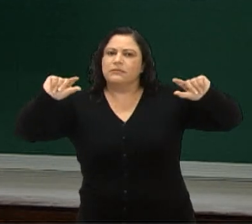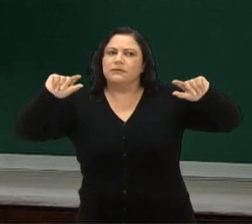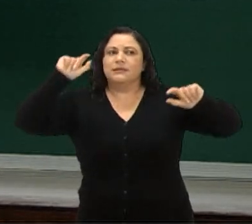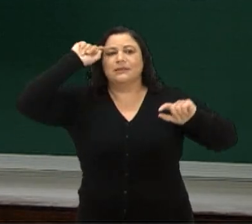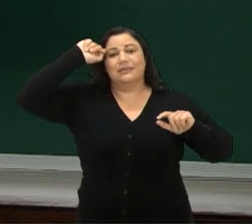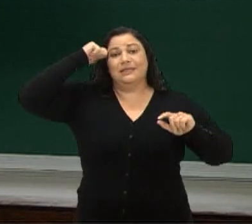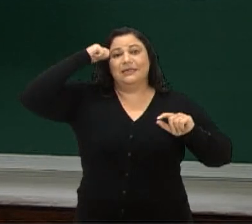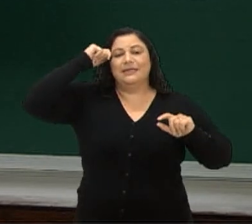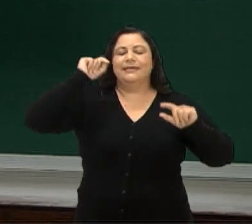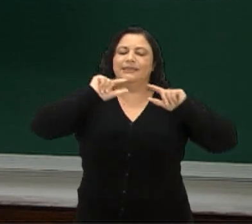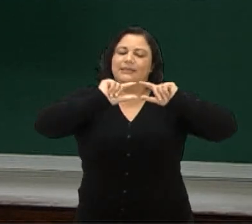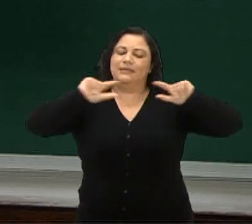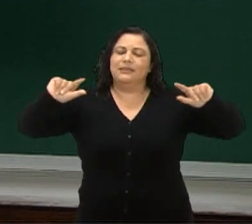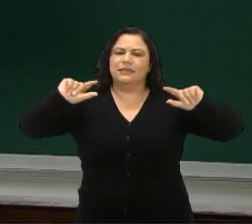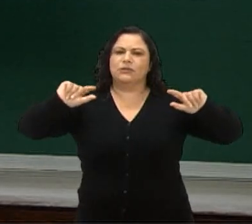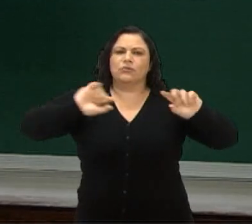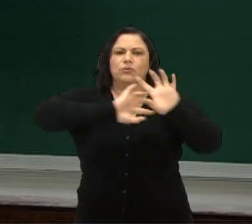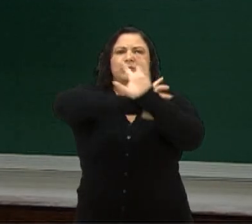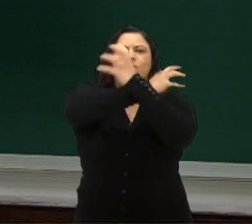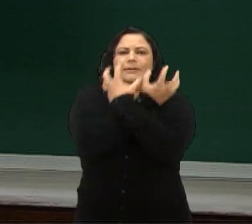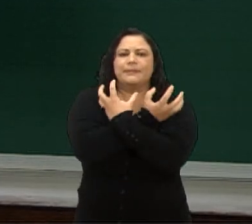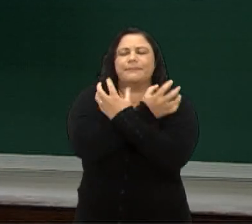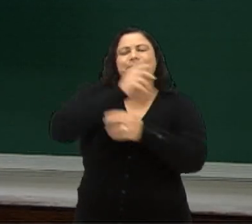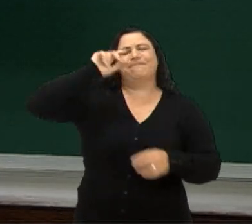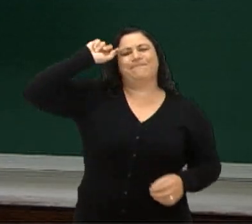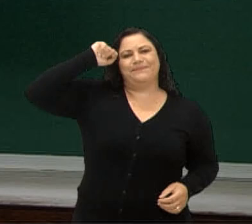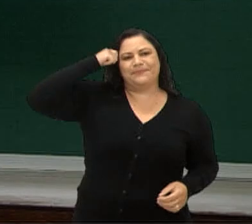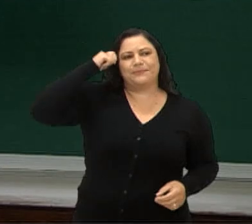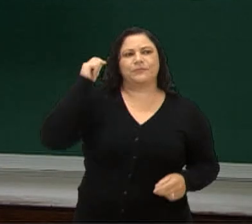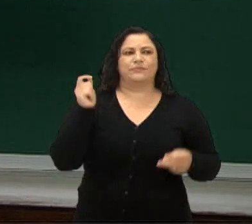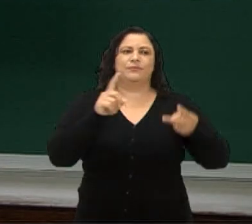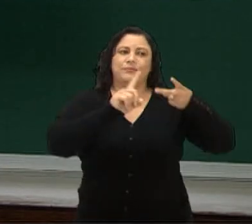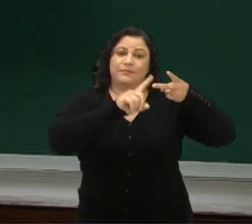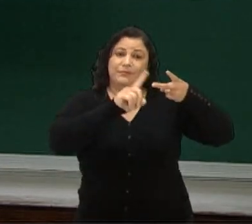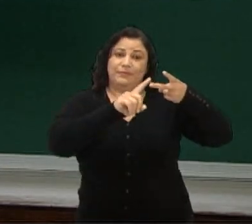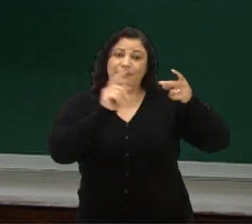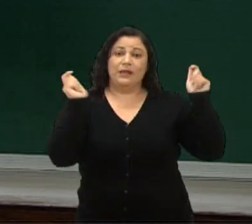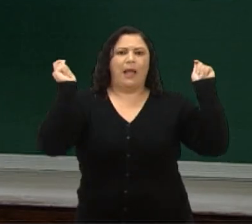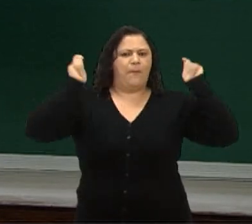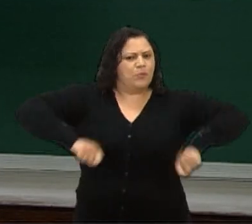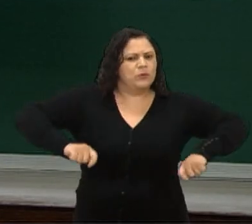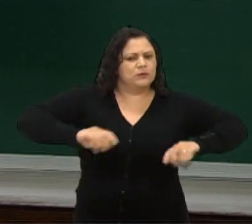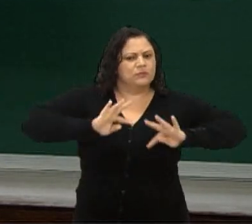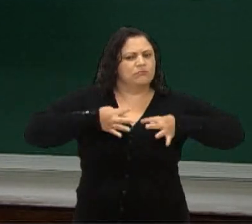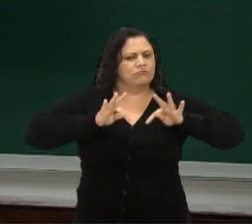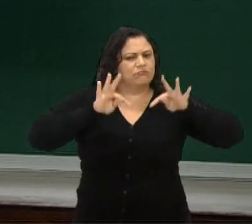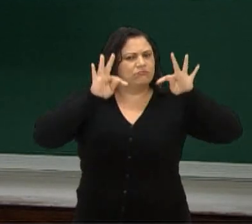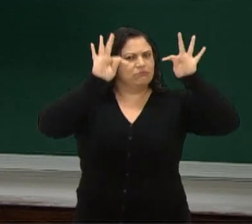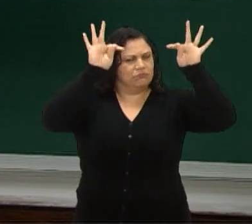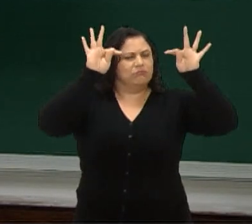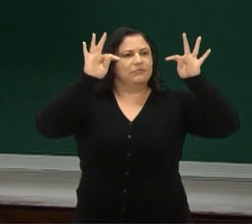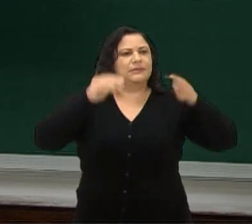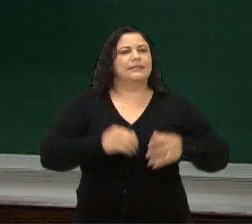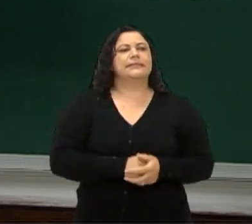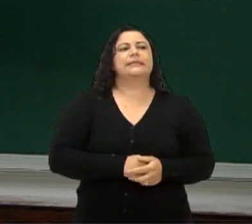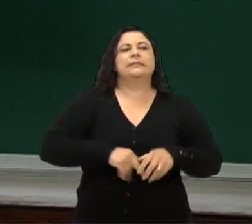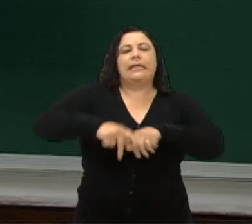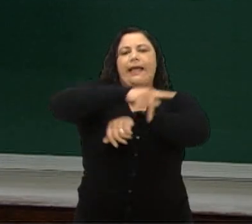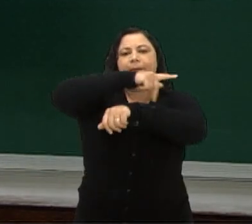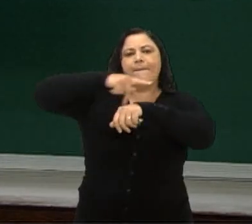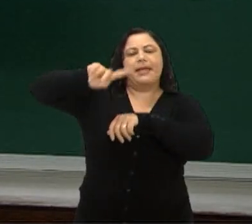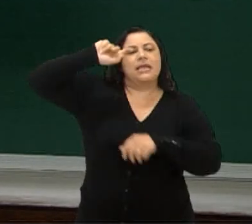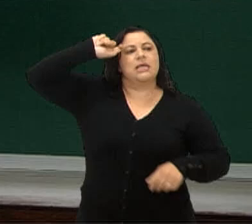explica? A. Pantera Negra. B. Potência tecnológica. C. País africano. E